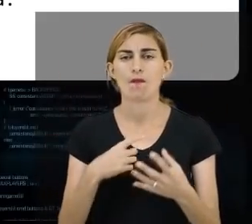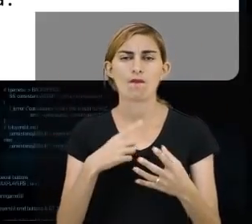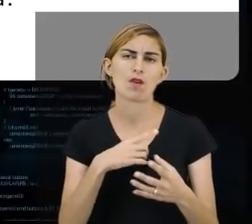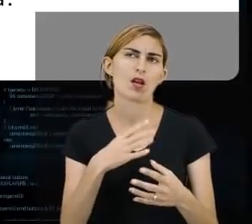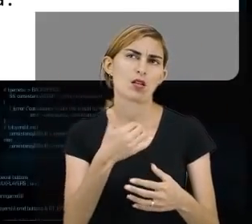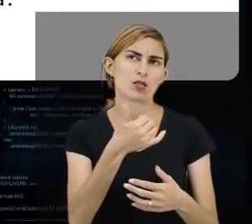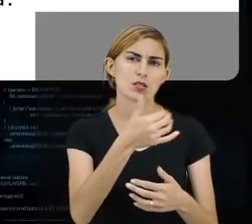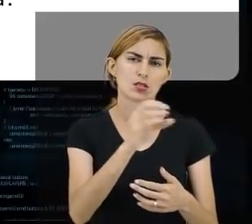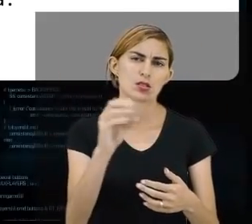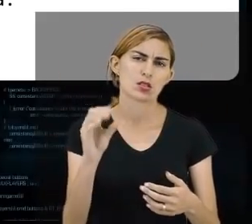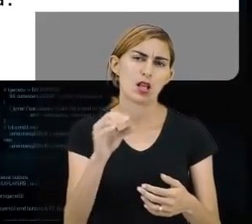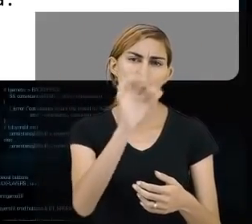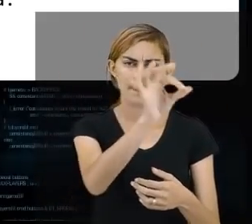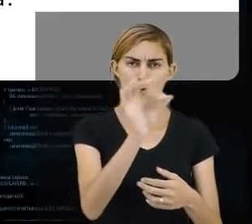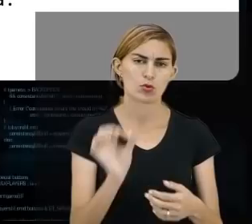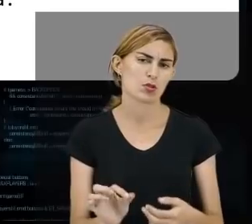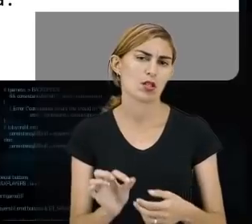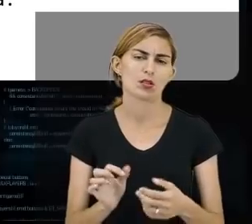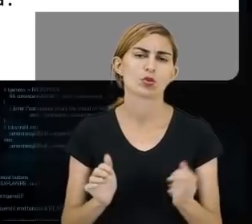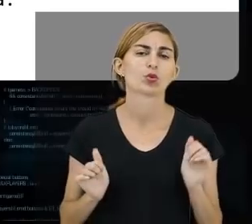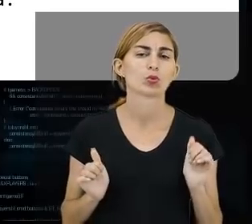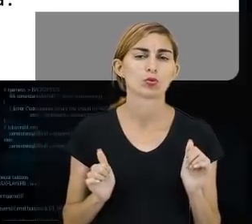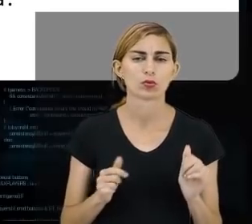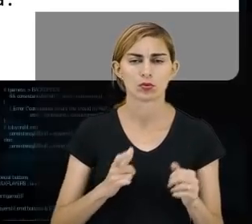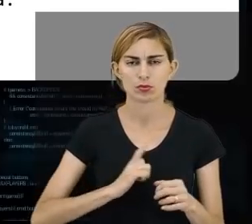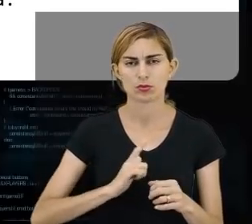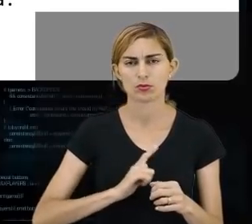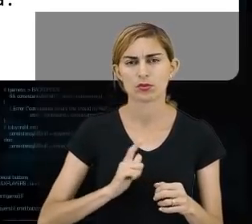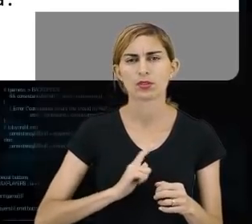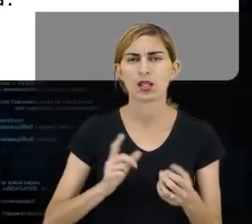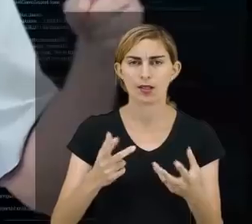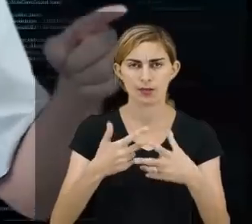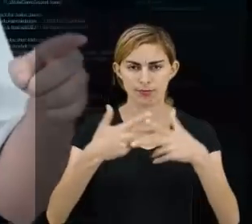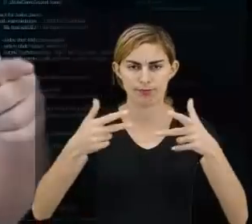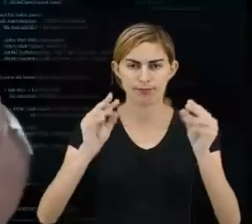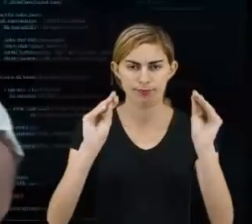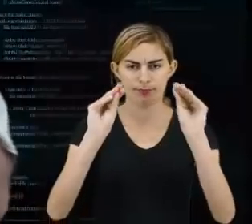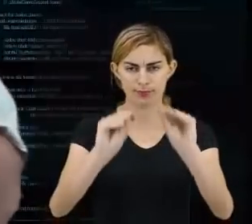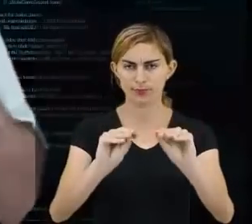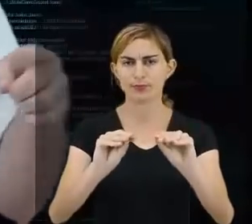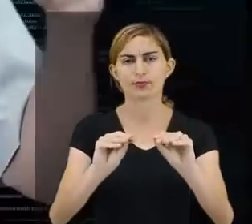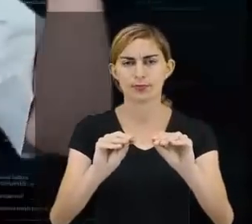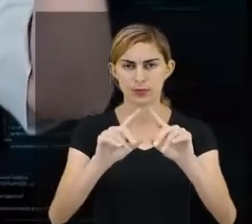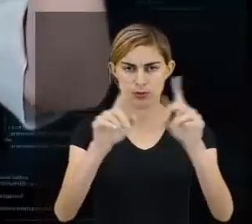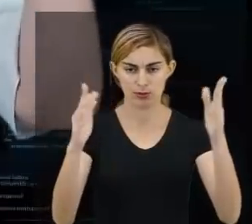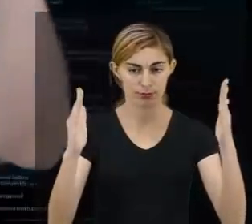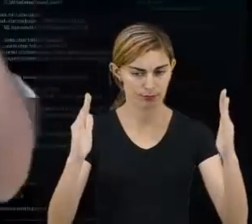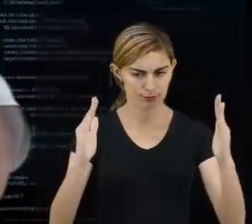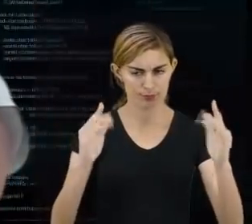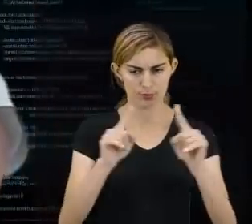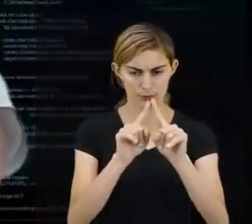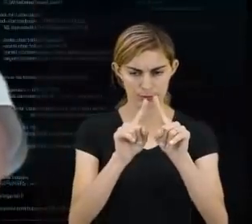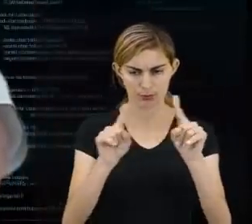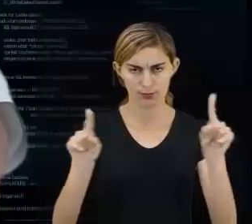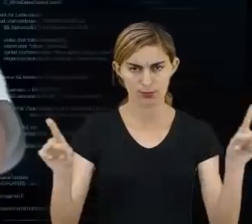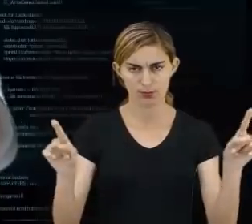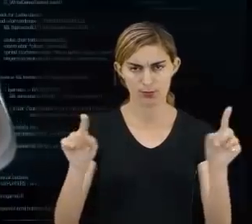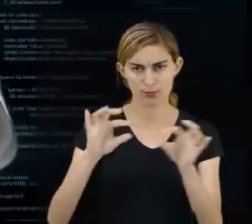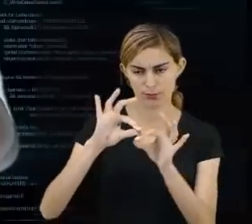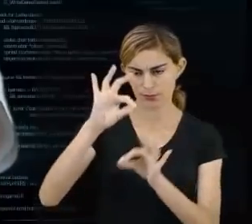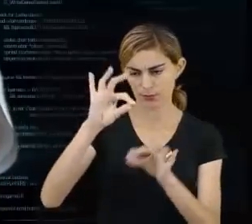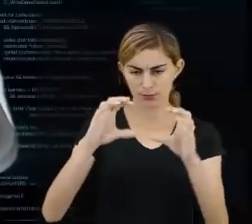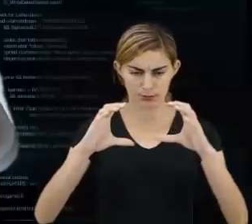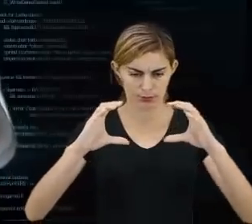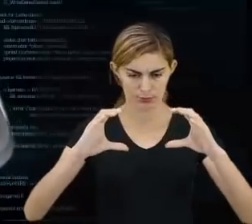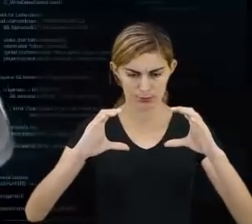ocupar 100%, então você tem um elemento, o tamanho, e você define que